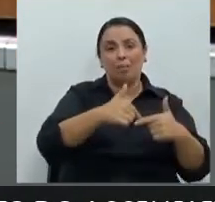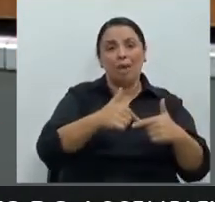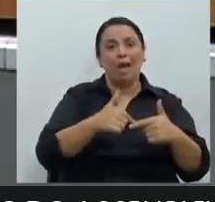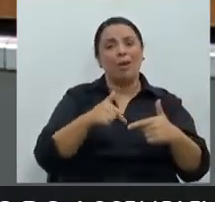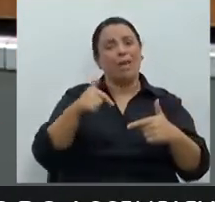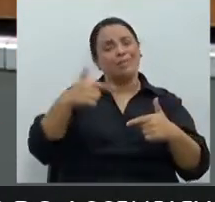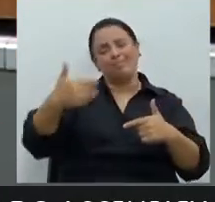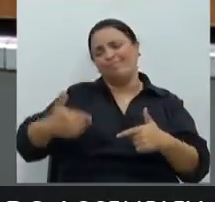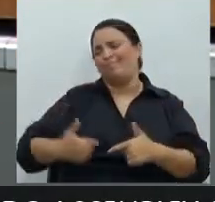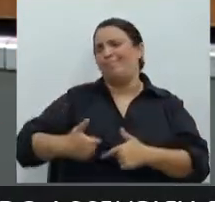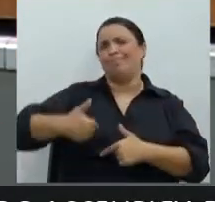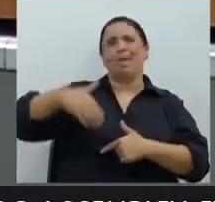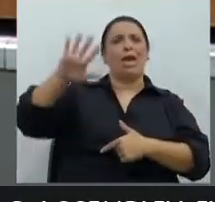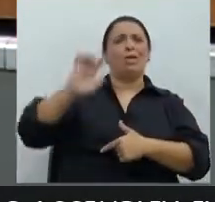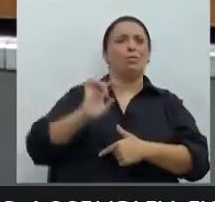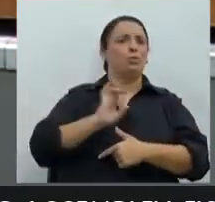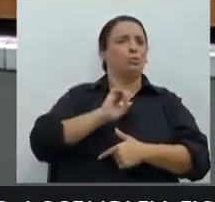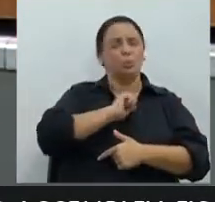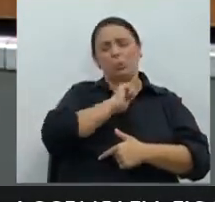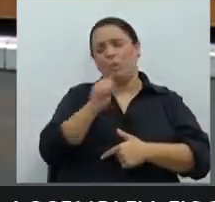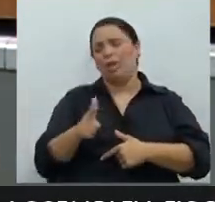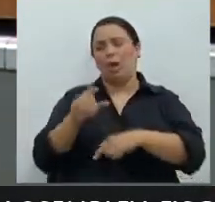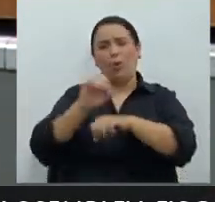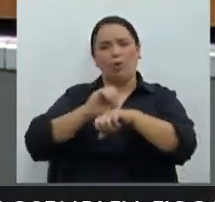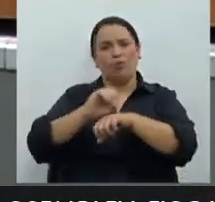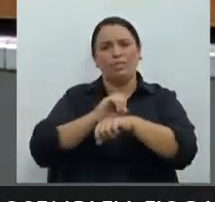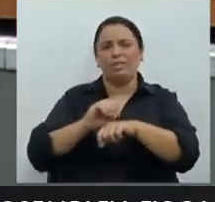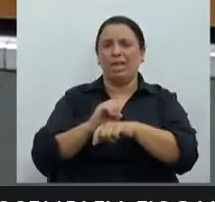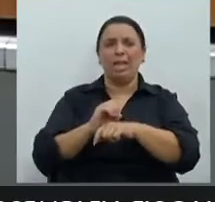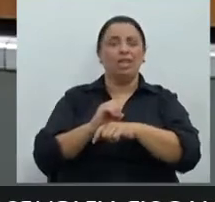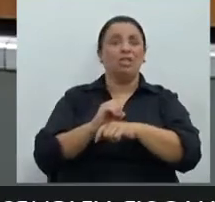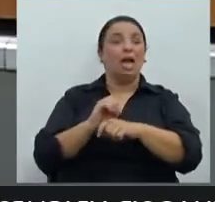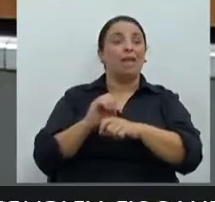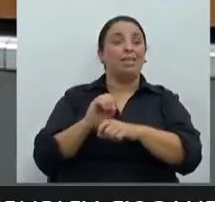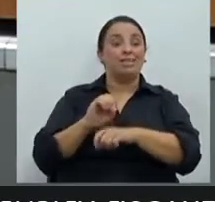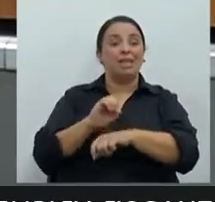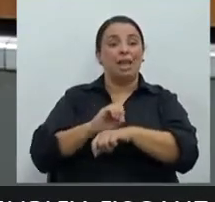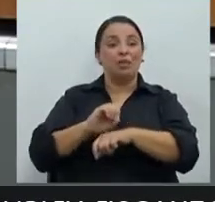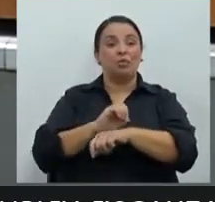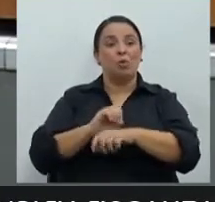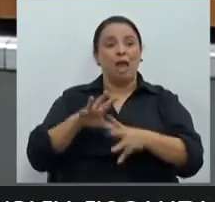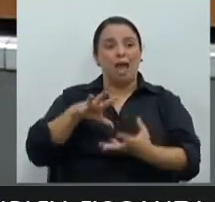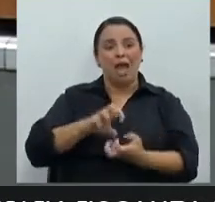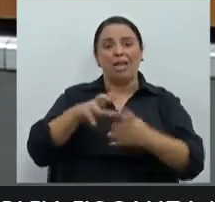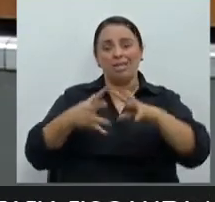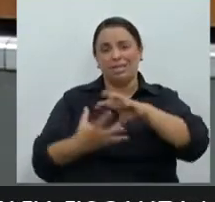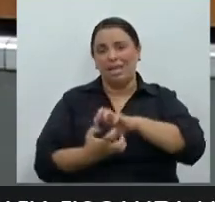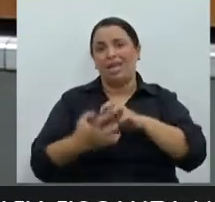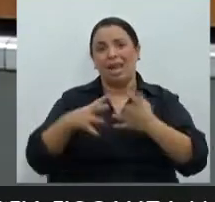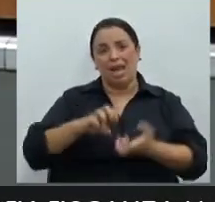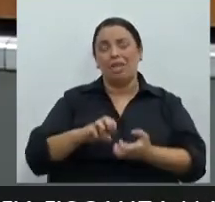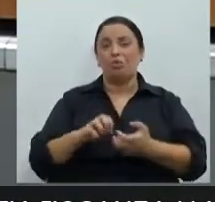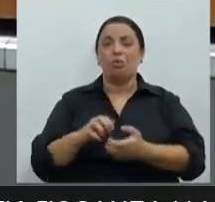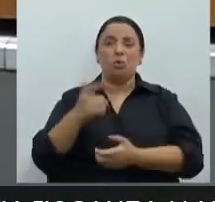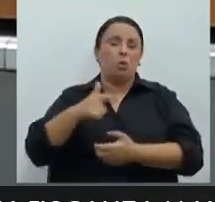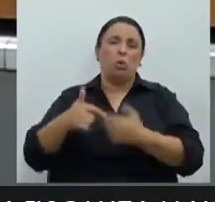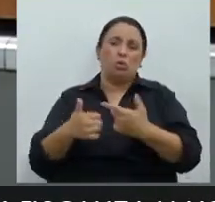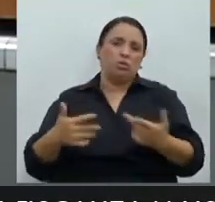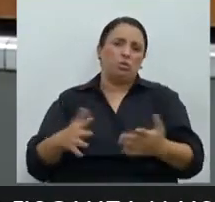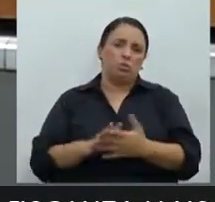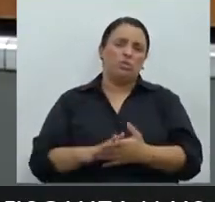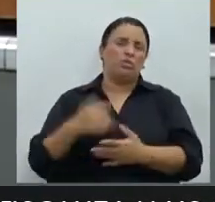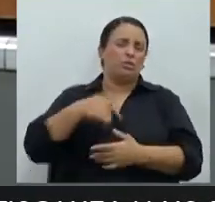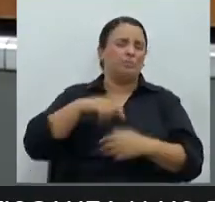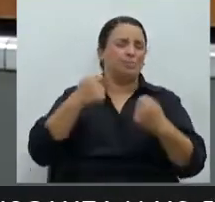tá? Além de ensinar a fazer artesanato, esse tipo de coisa. Então, nós temos que nos